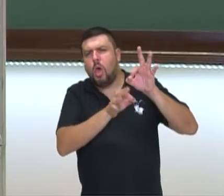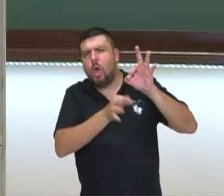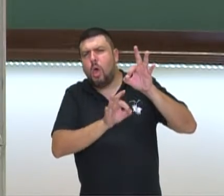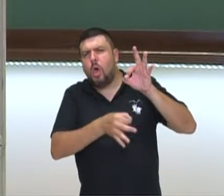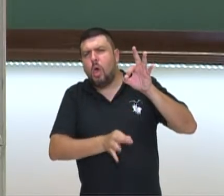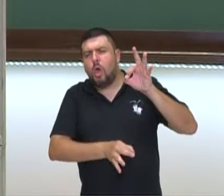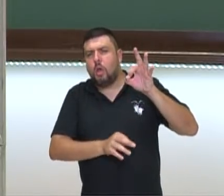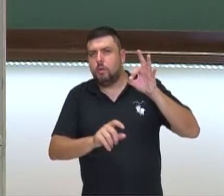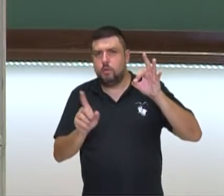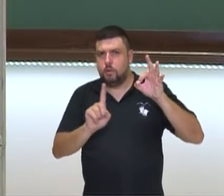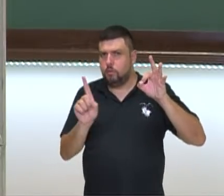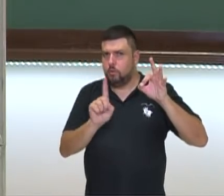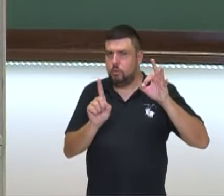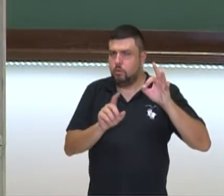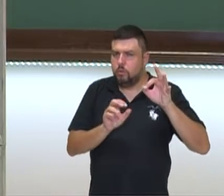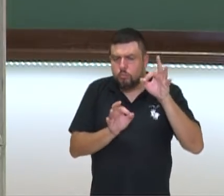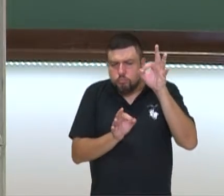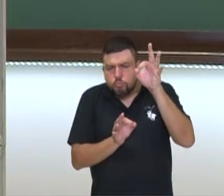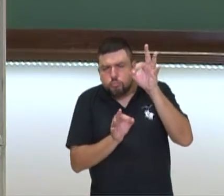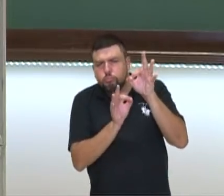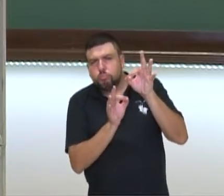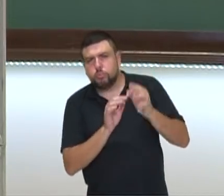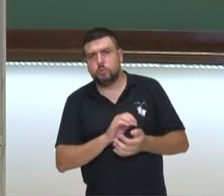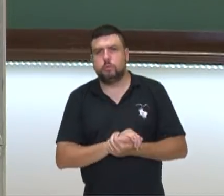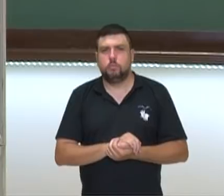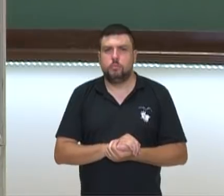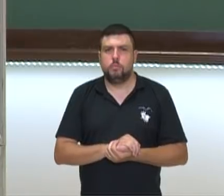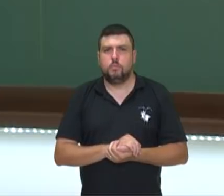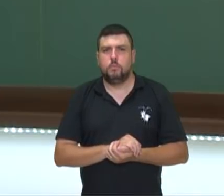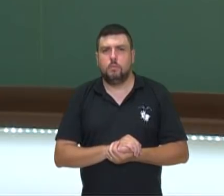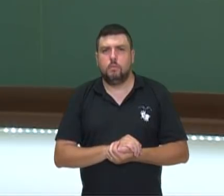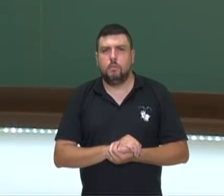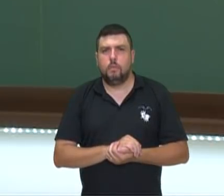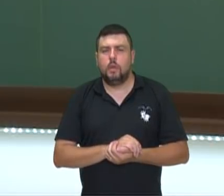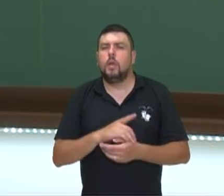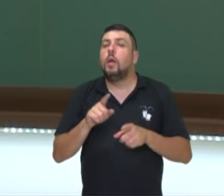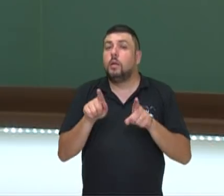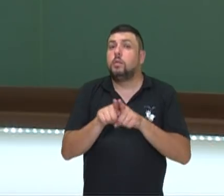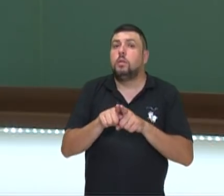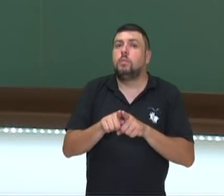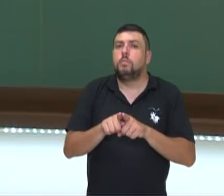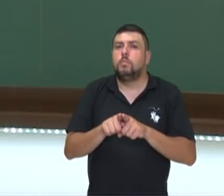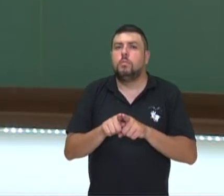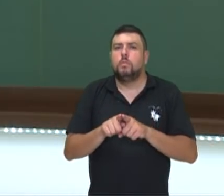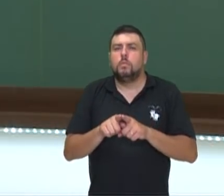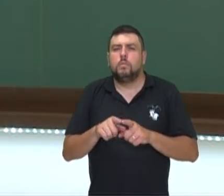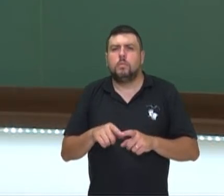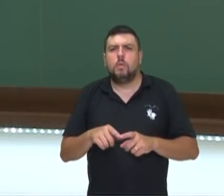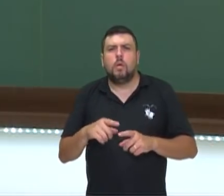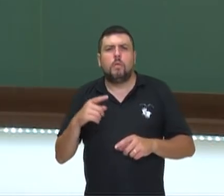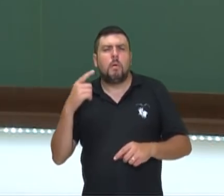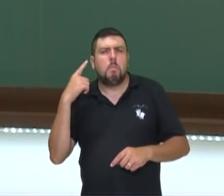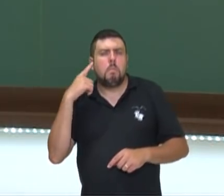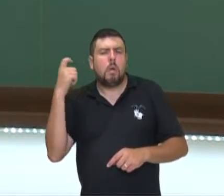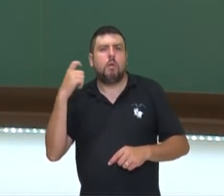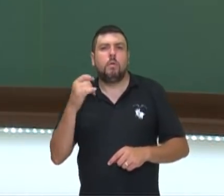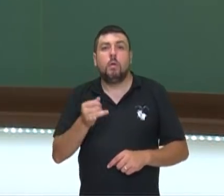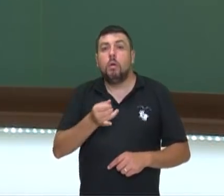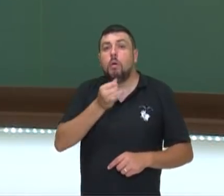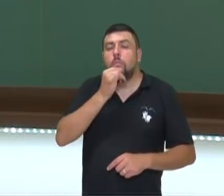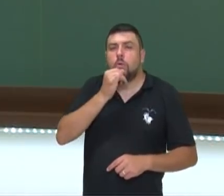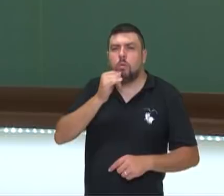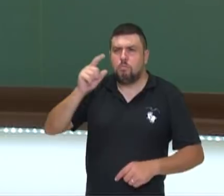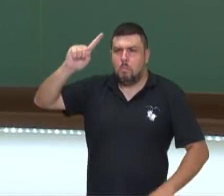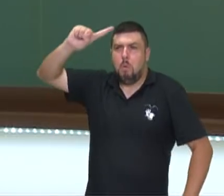ser curtas, tá? E quando a gente fala das onomatopeias, dessas expressões aqui, é justamente aqueles sons, por exemplo,